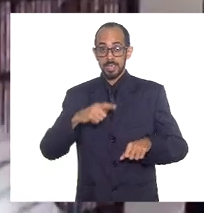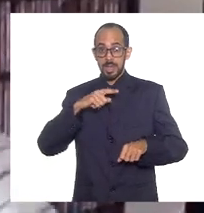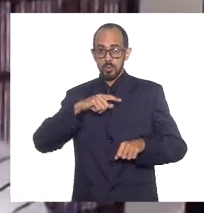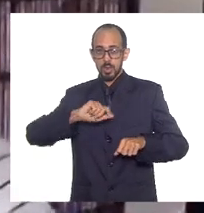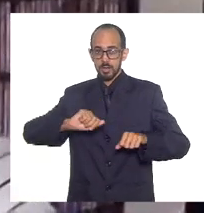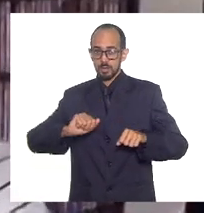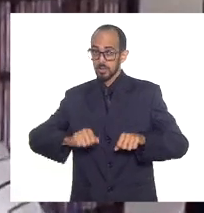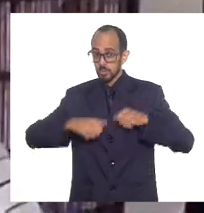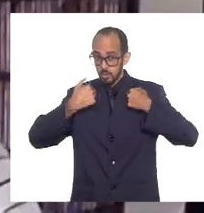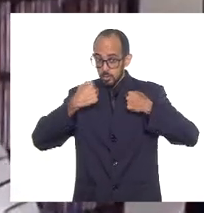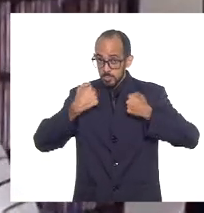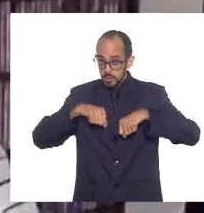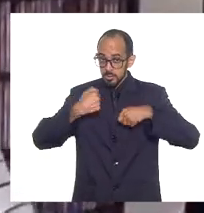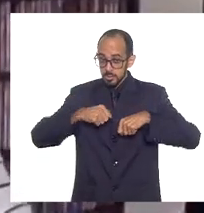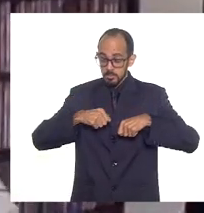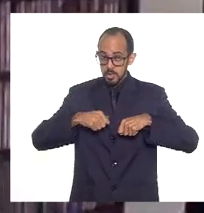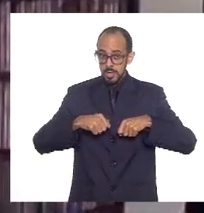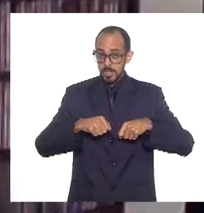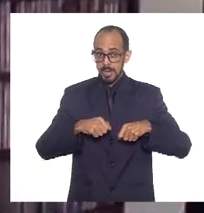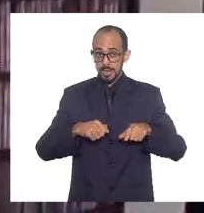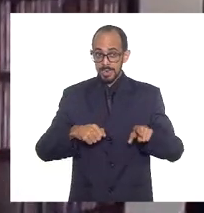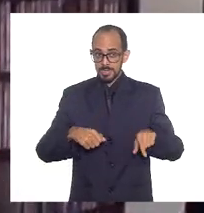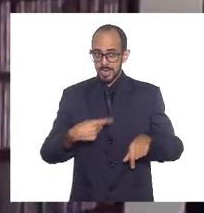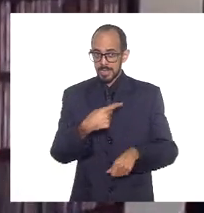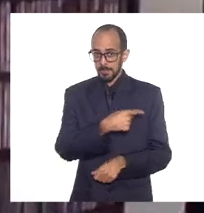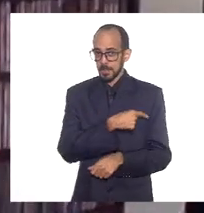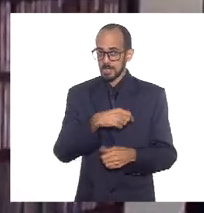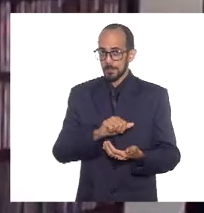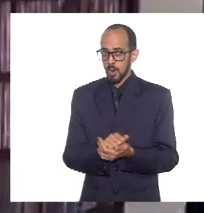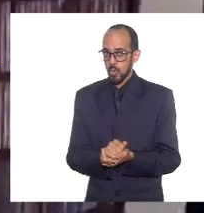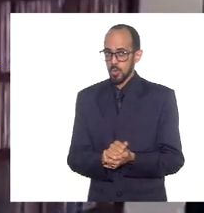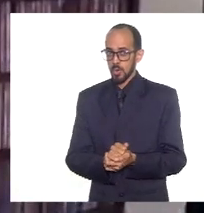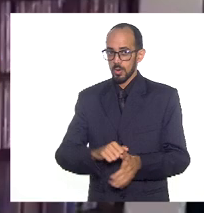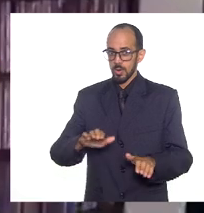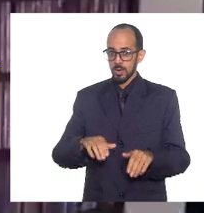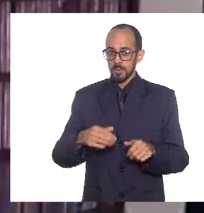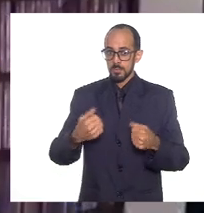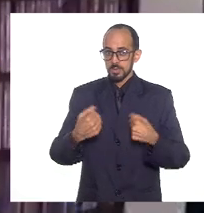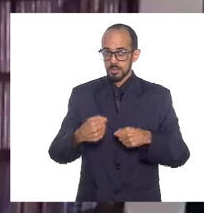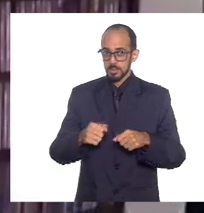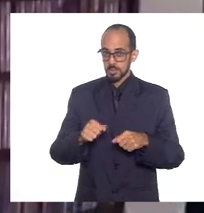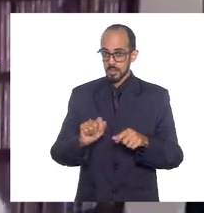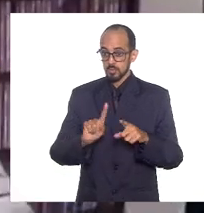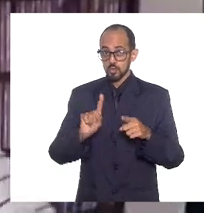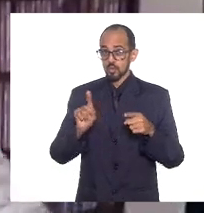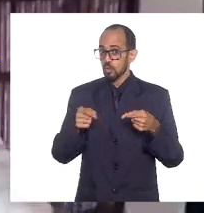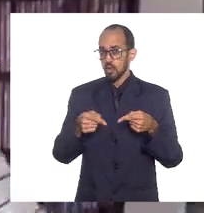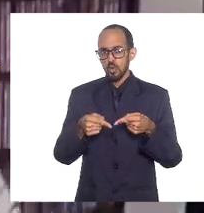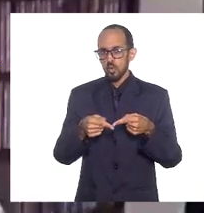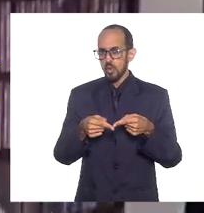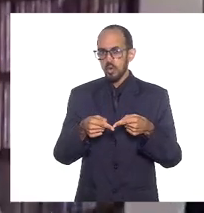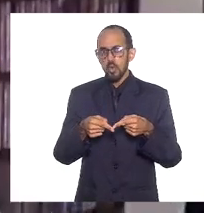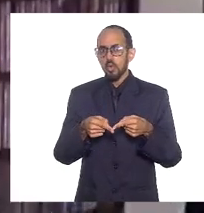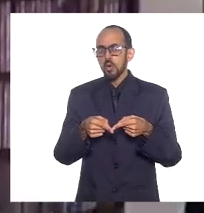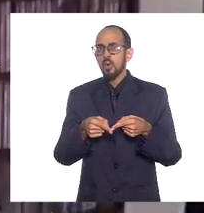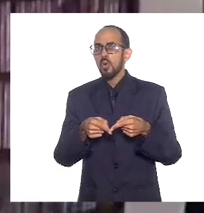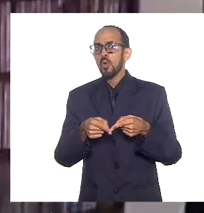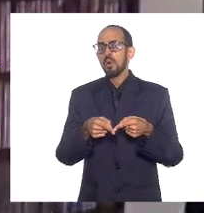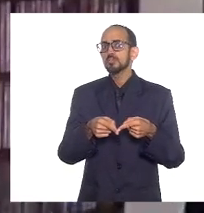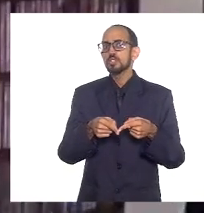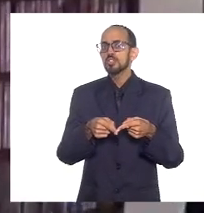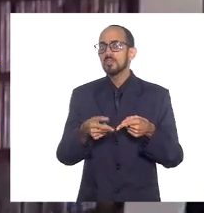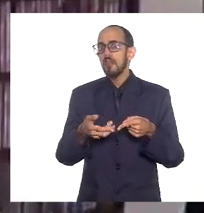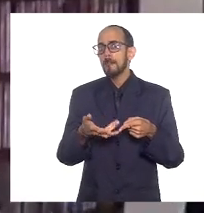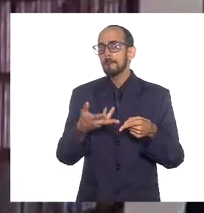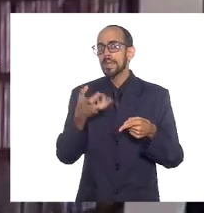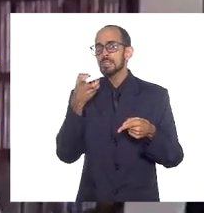não enxergar, né, tirar daí a conclusão de que realmente a classe política está